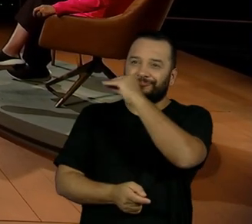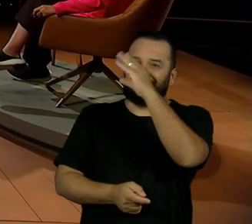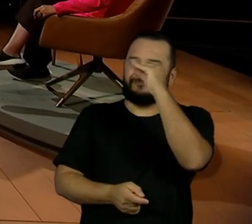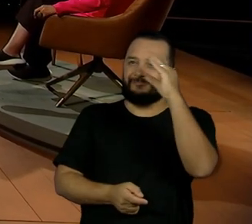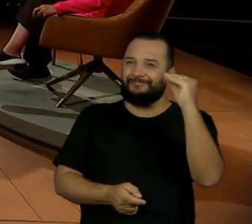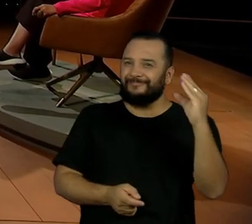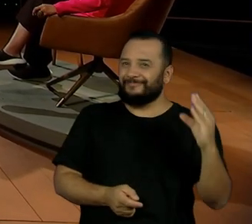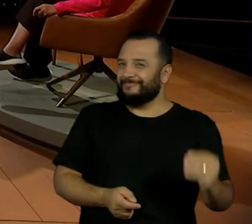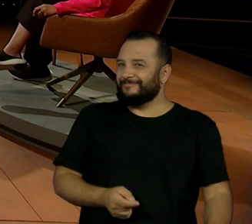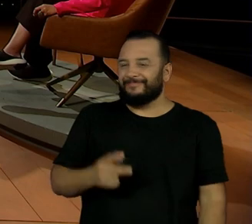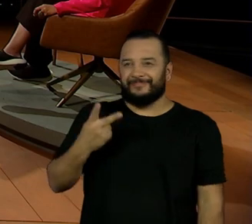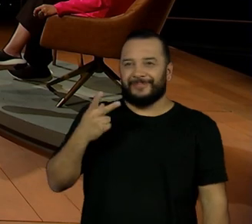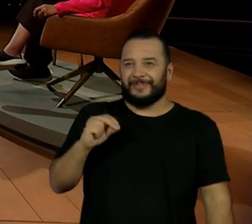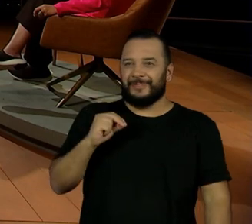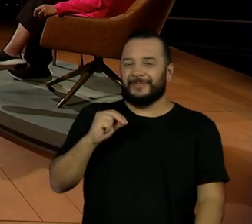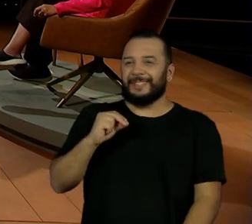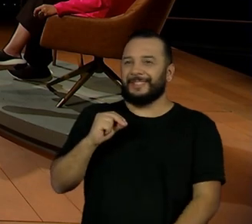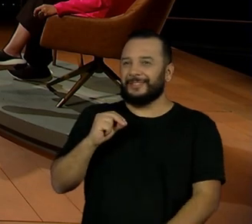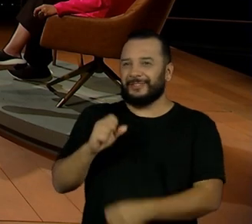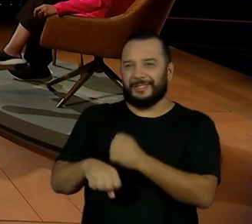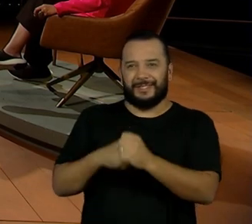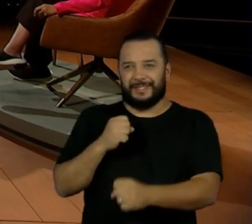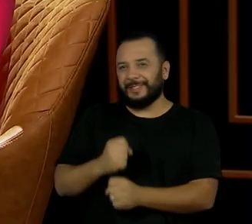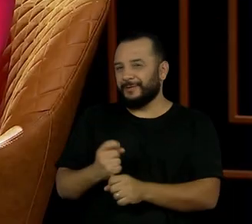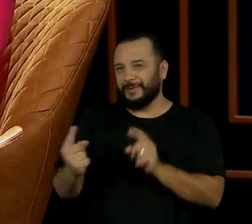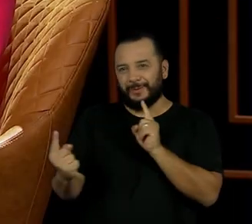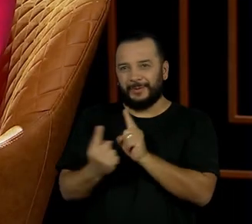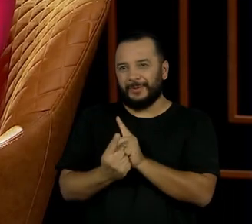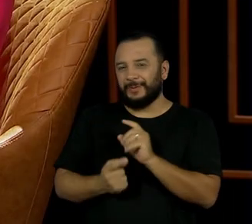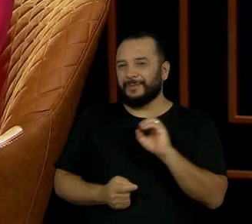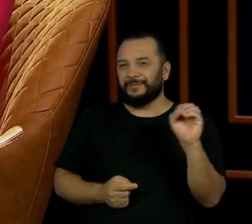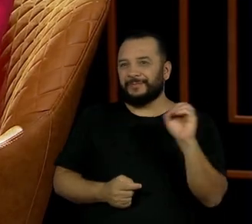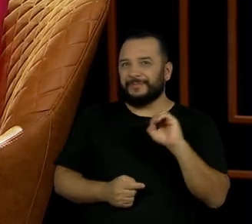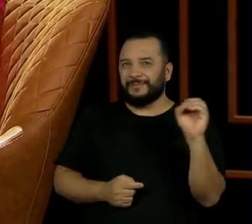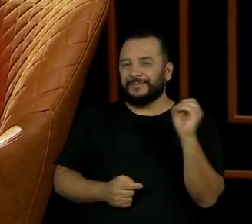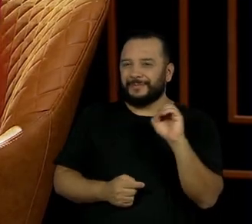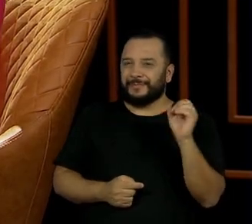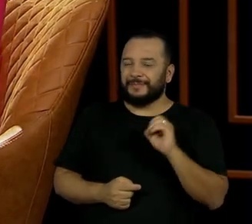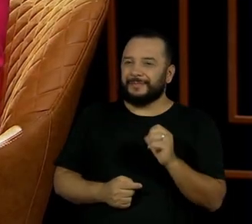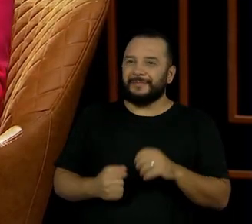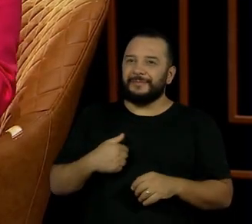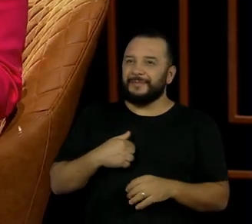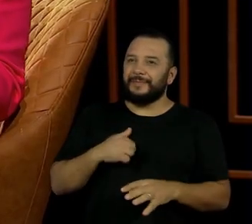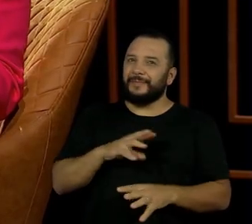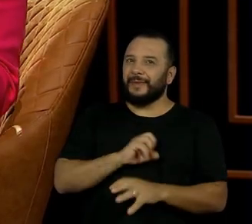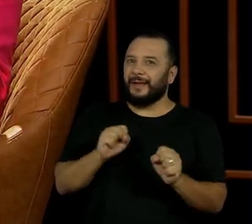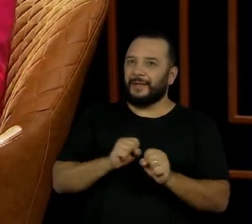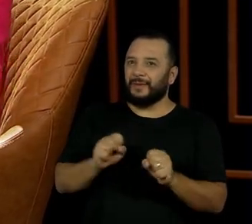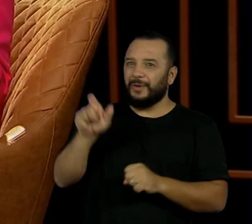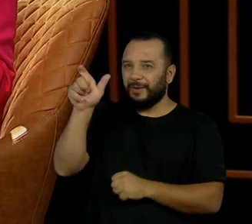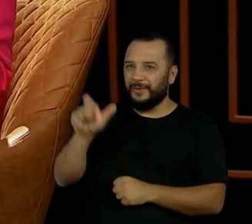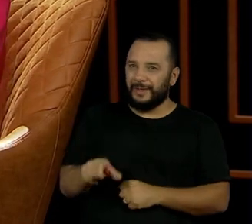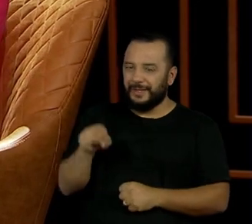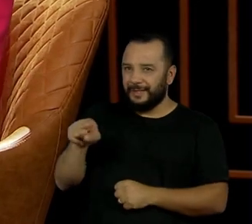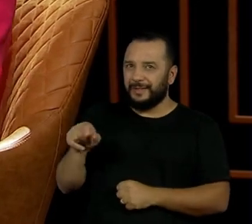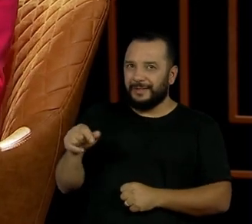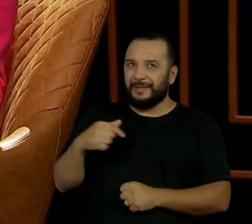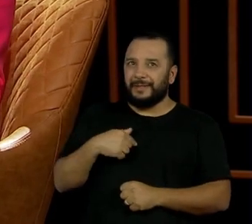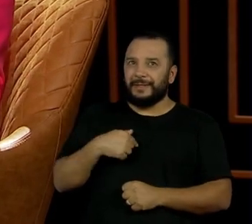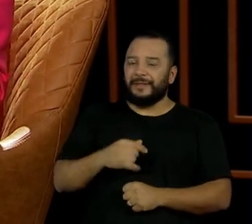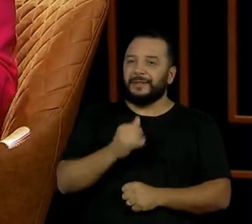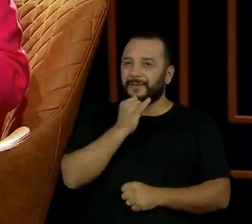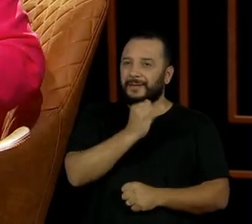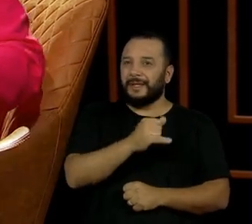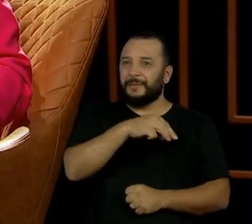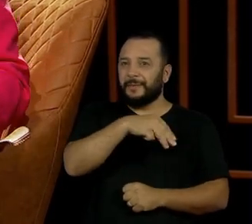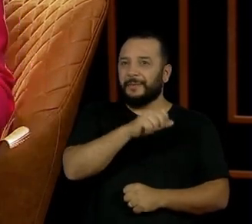há uns 20 anos e eu tenho adoração por ele e outro dia eu falei para o Marcos